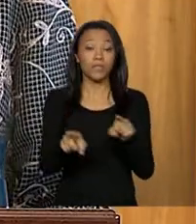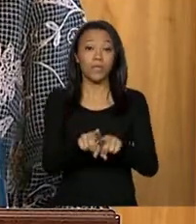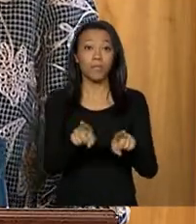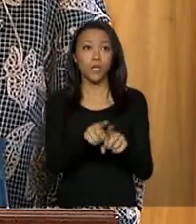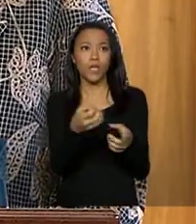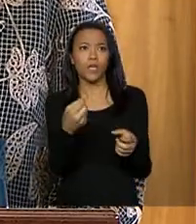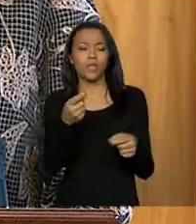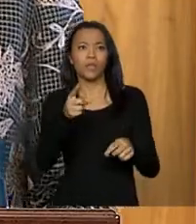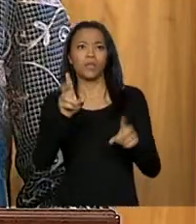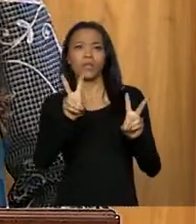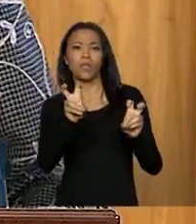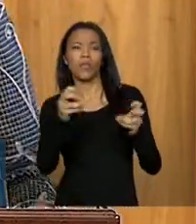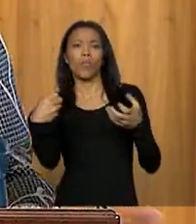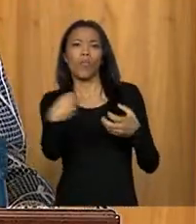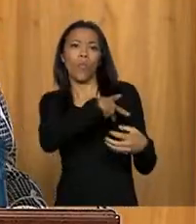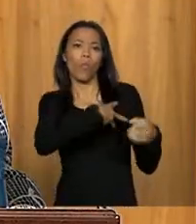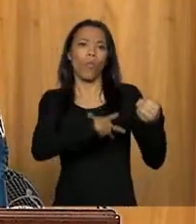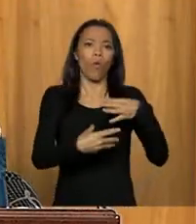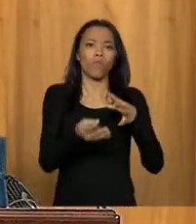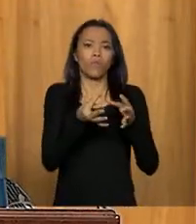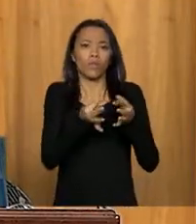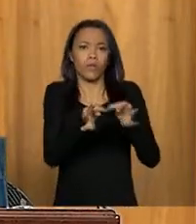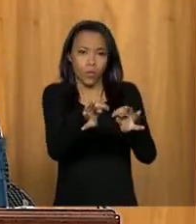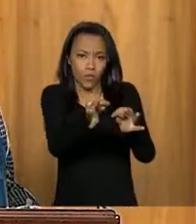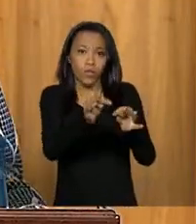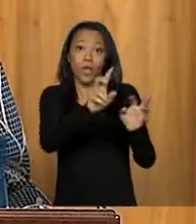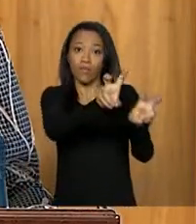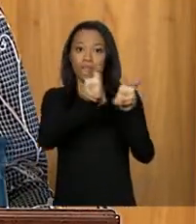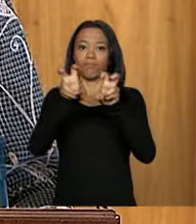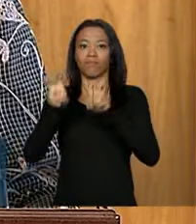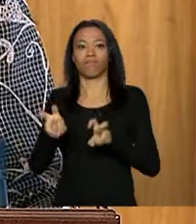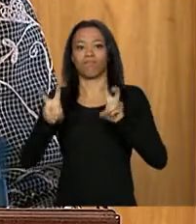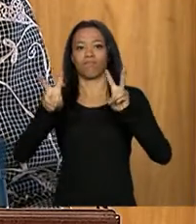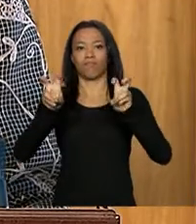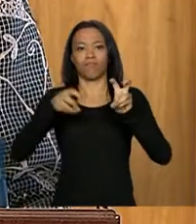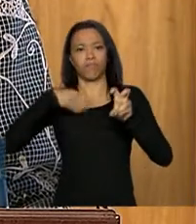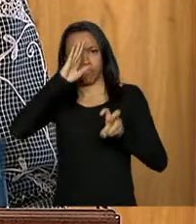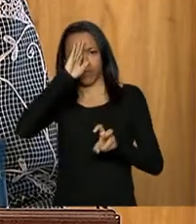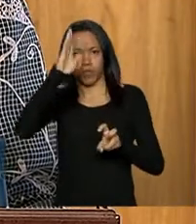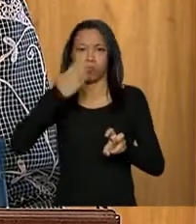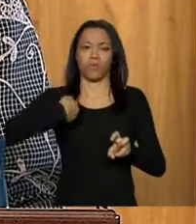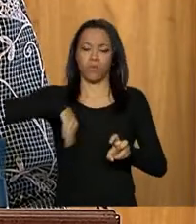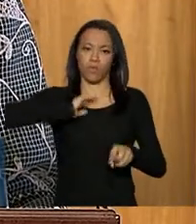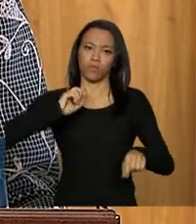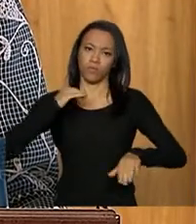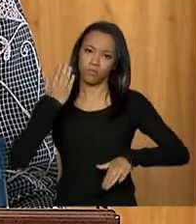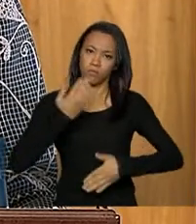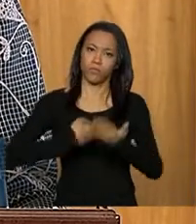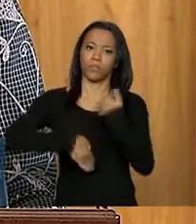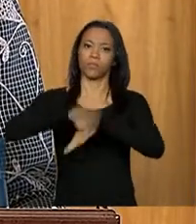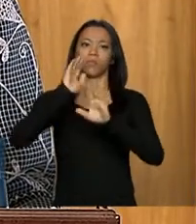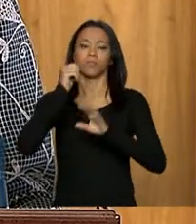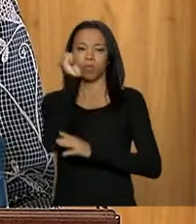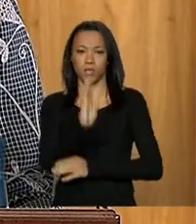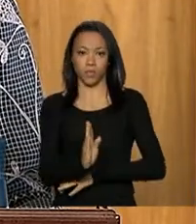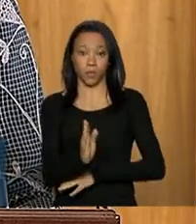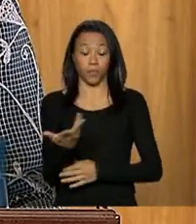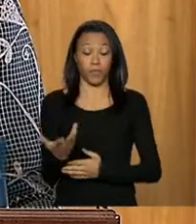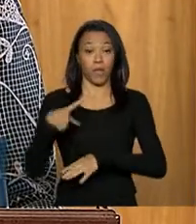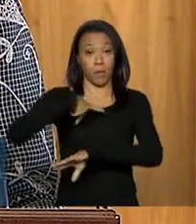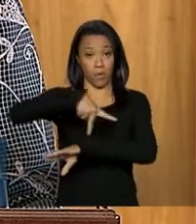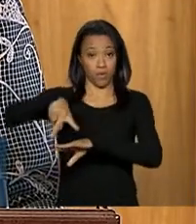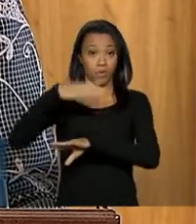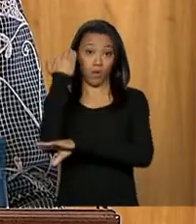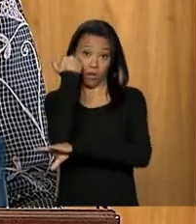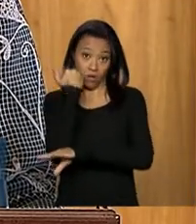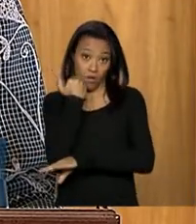como tema central no nosso desenvolvimento. A Coreia foi o primeiro país